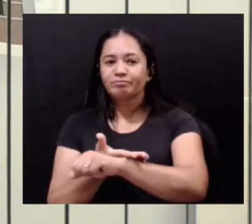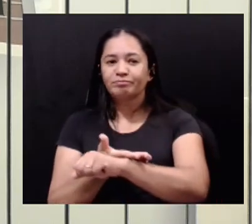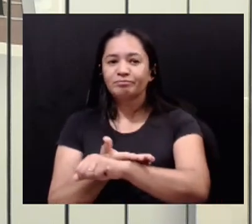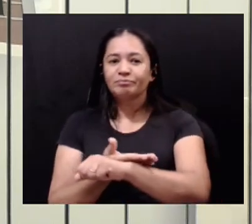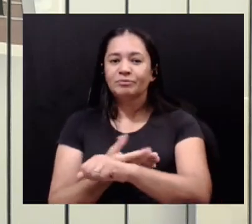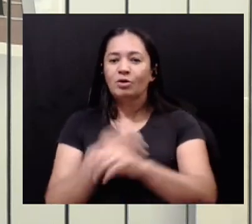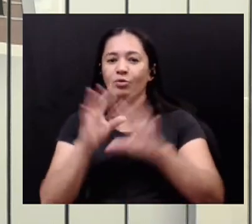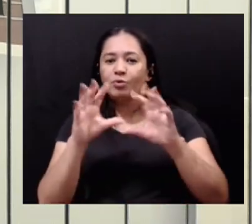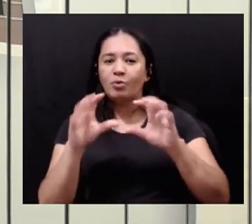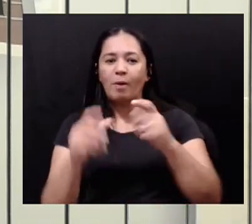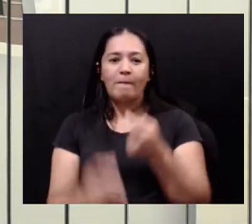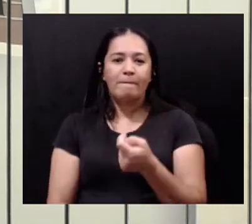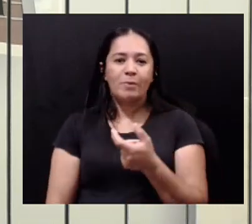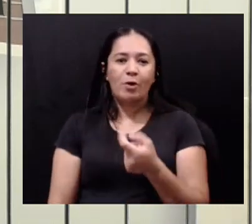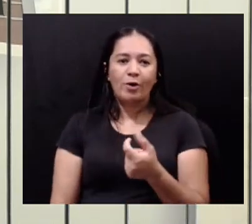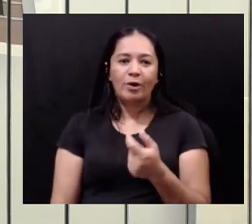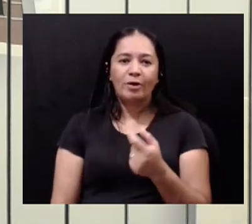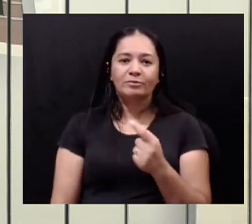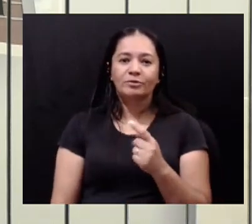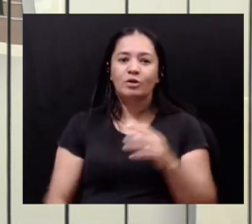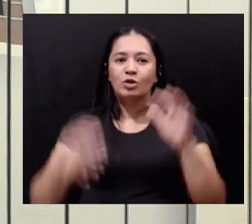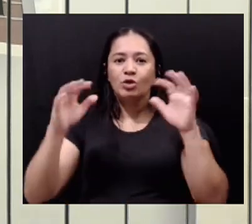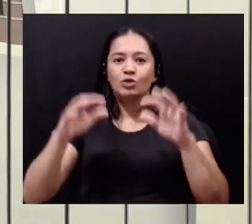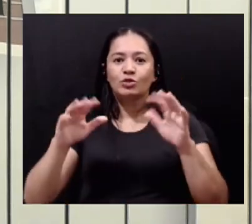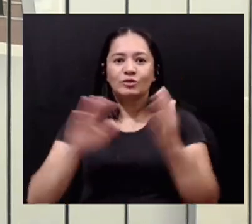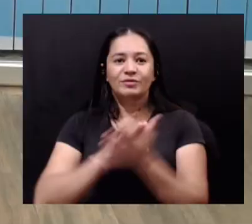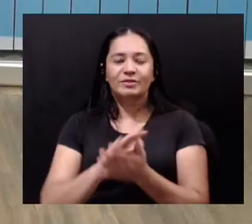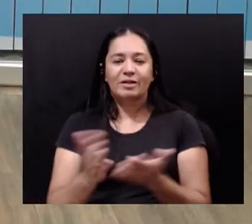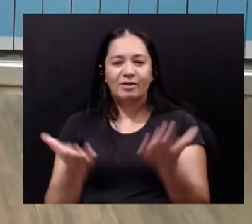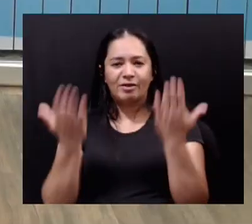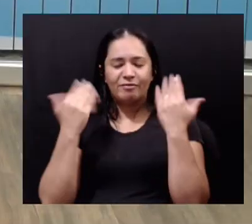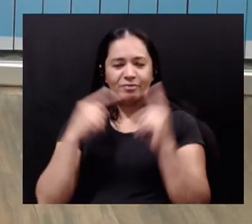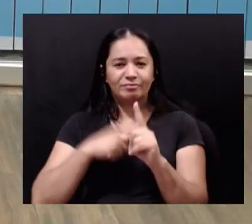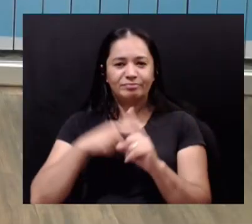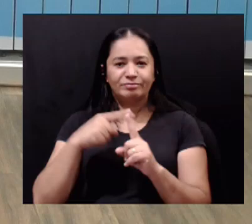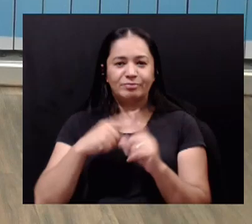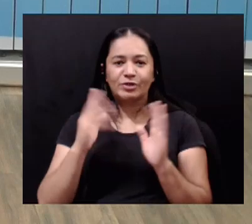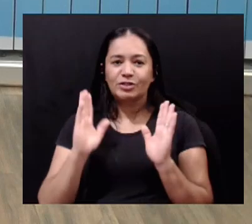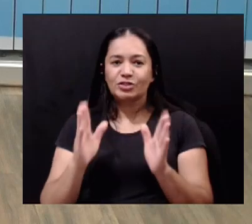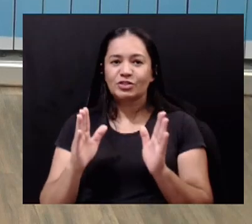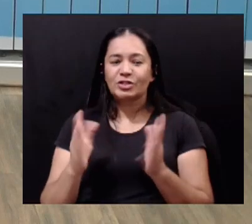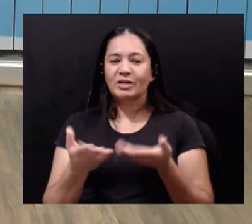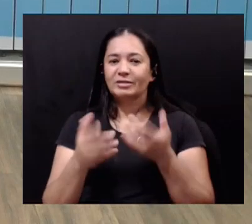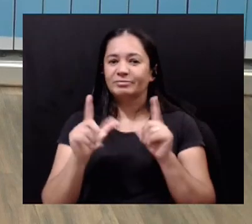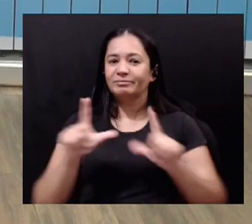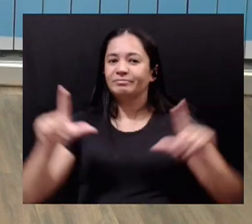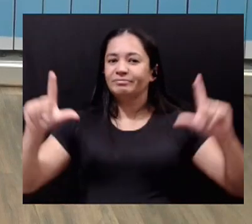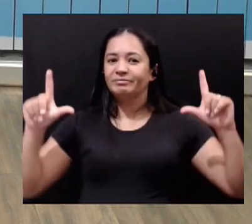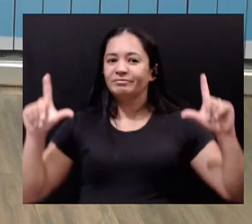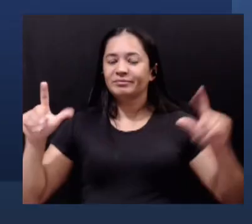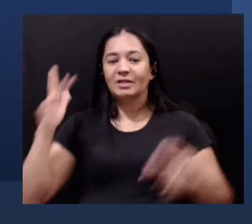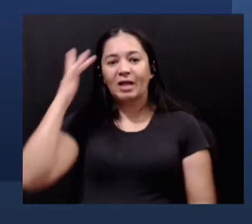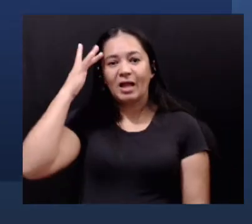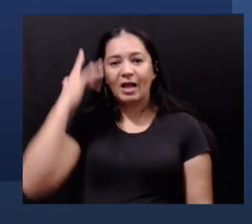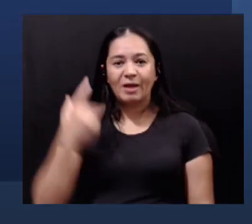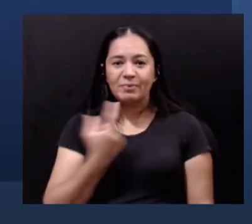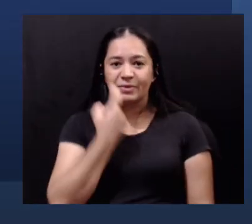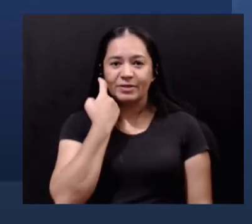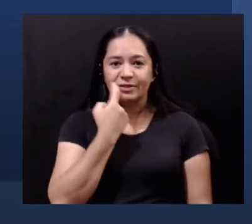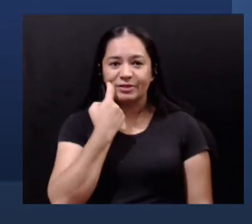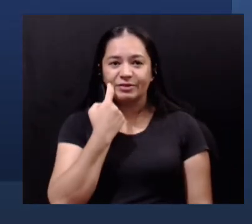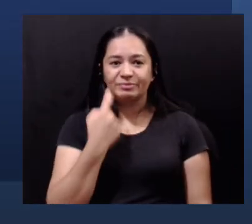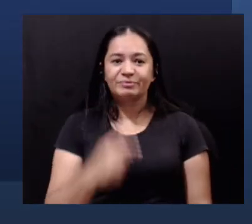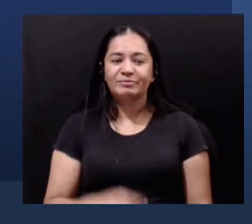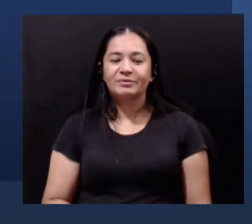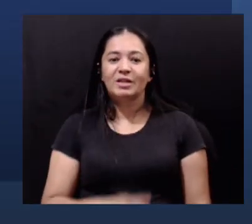tem previsão de chuva. Vamos às temperaturas, porque elas já estão aqui na minha tela. Para amanhã, então, sexta-feira, fechando a semana com